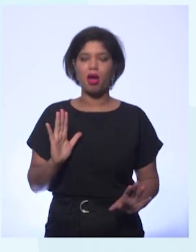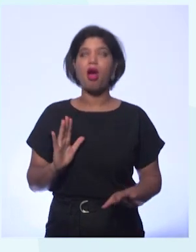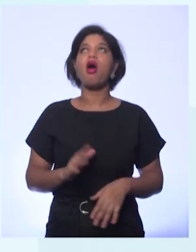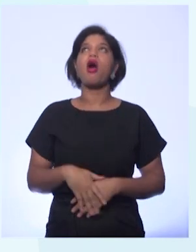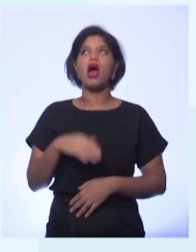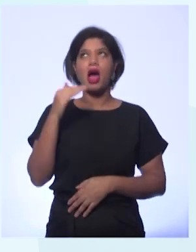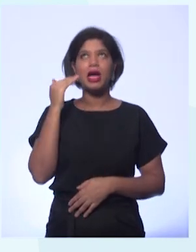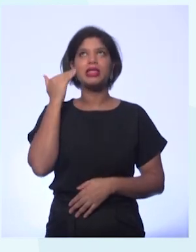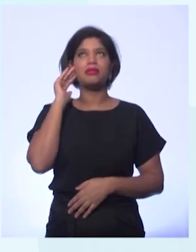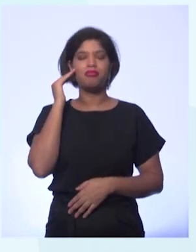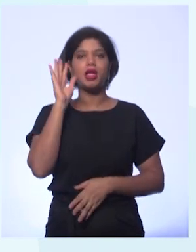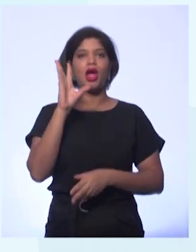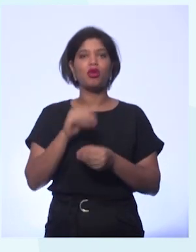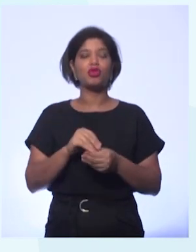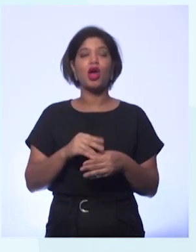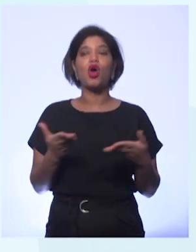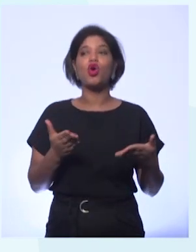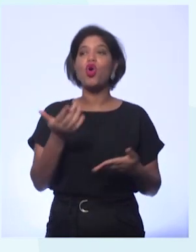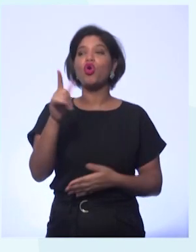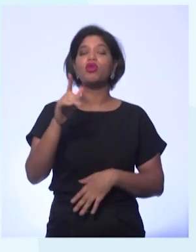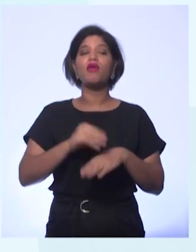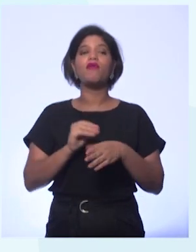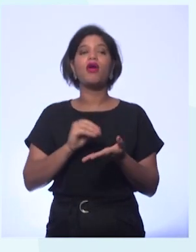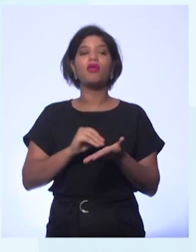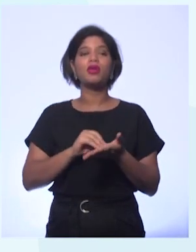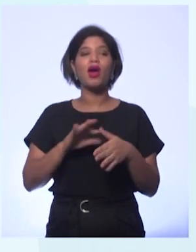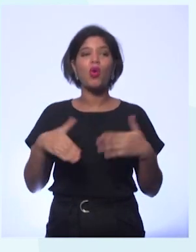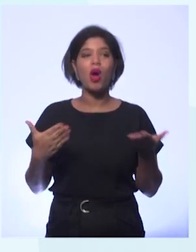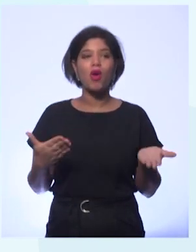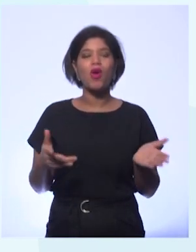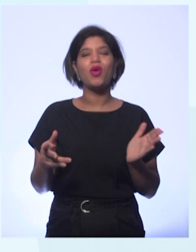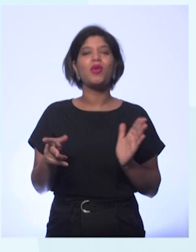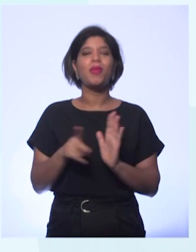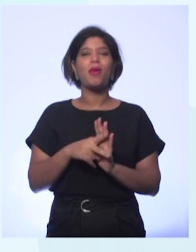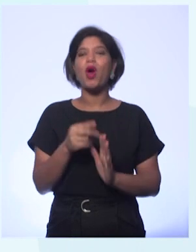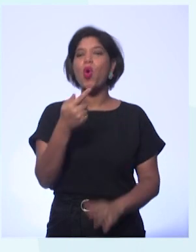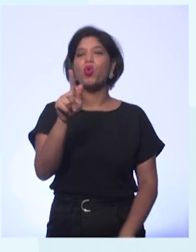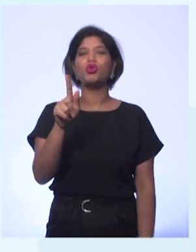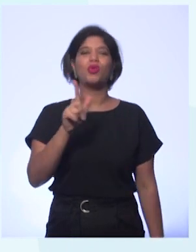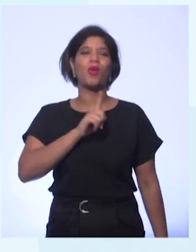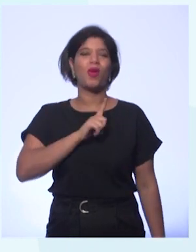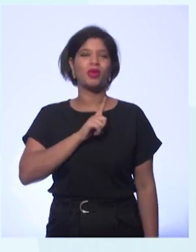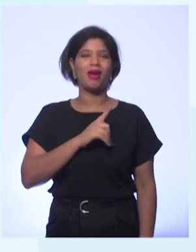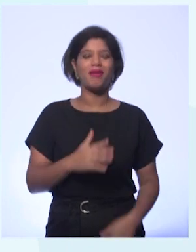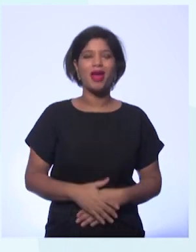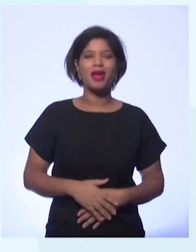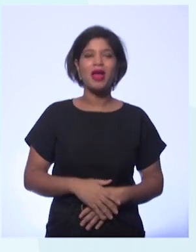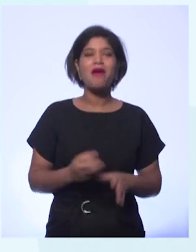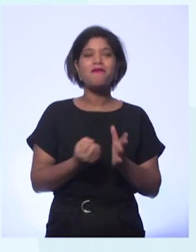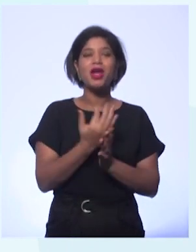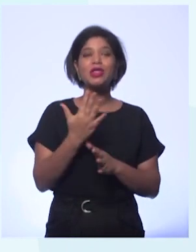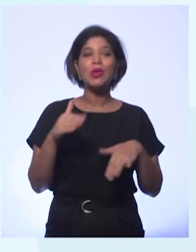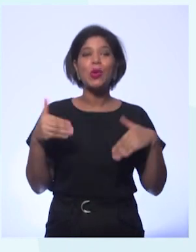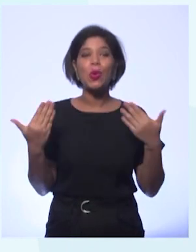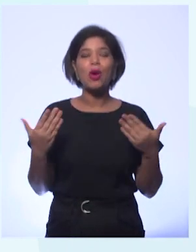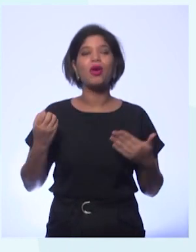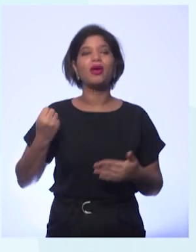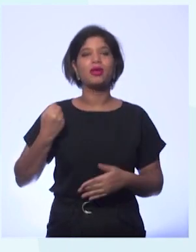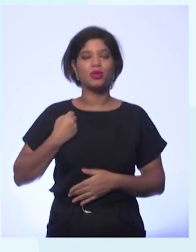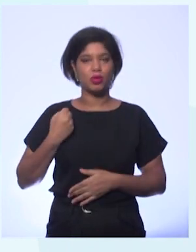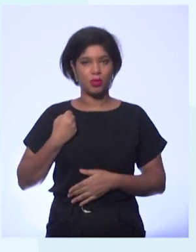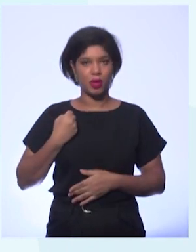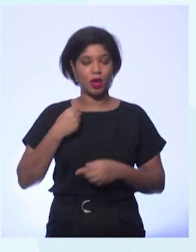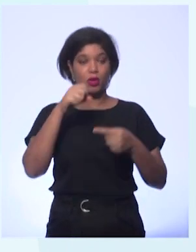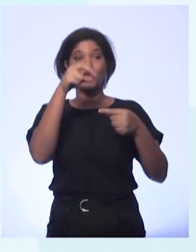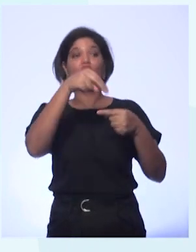Ah, legal. E tá faltando qual agora? A fração própria, a última delas. Qual é a fração própria? Olha lá o numerador e o